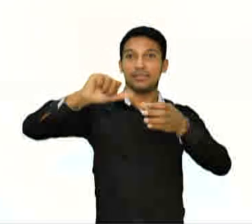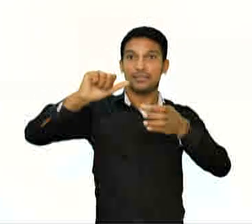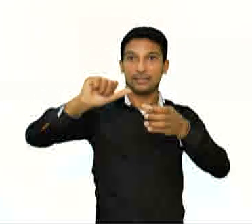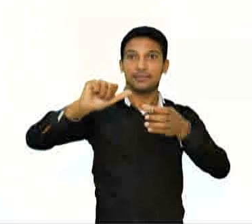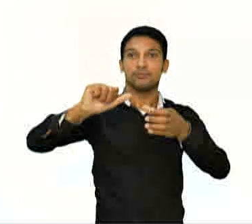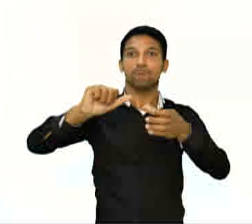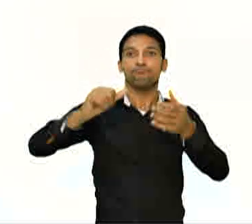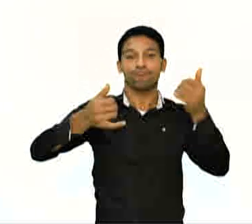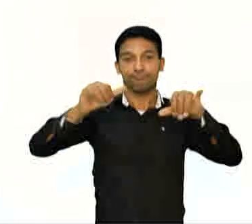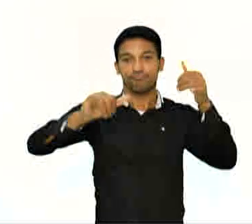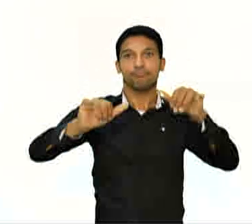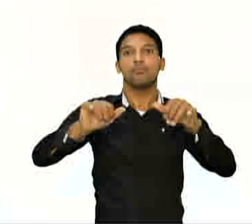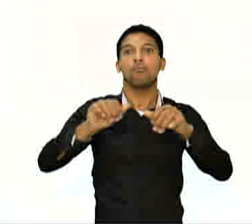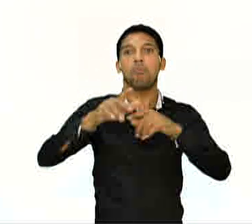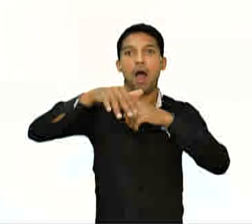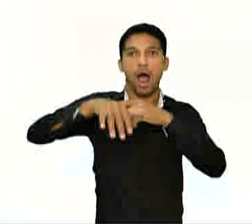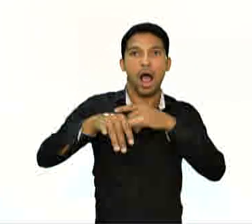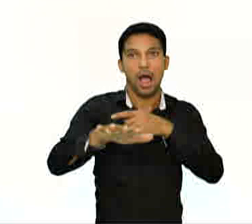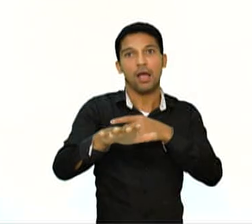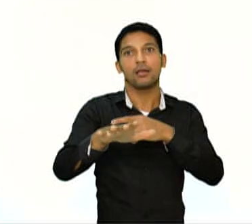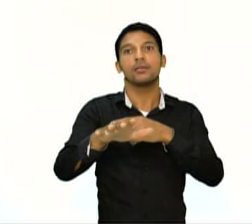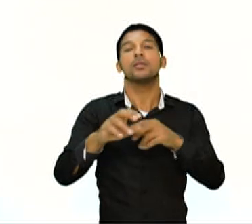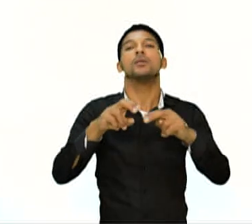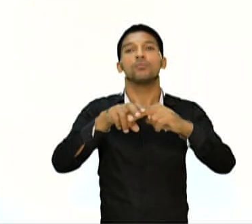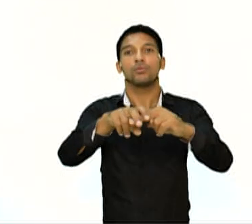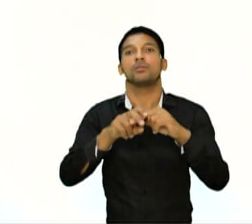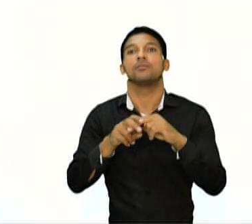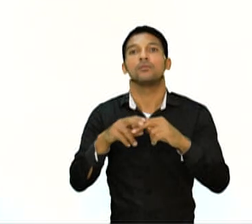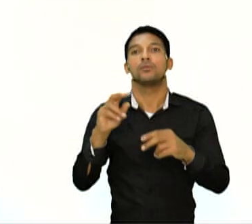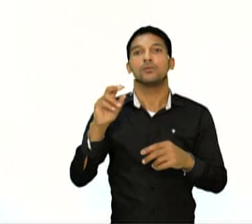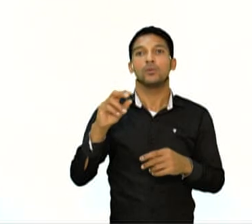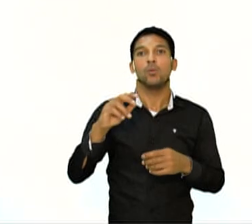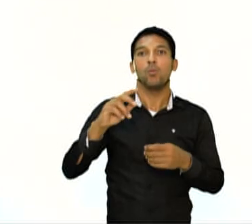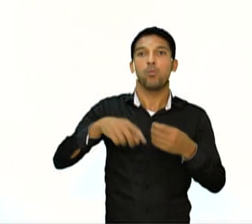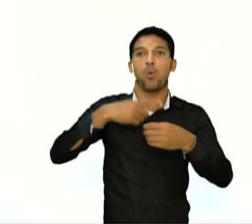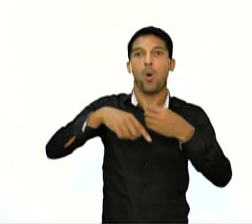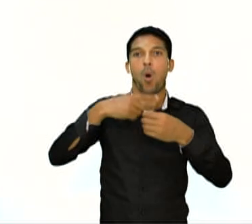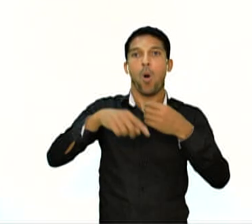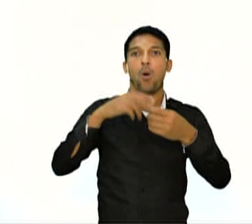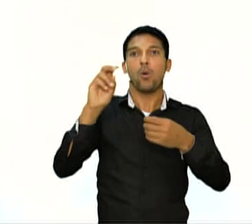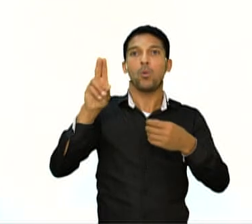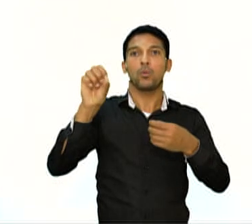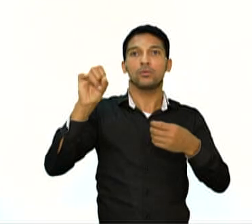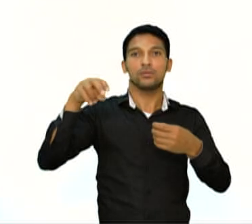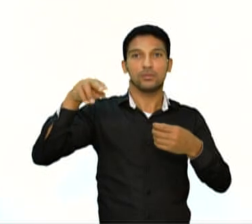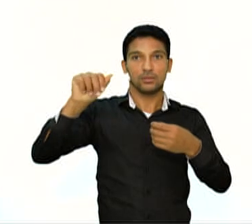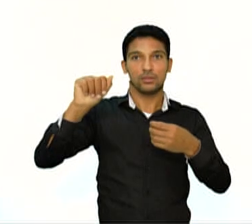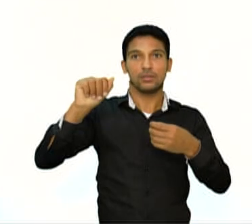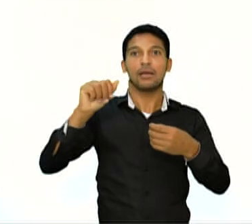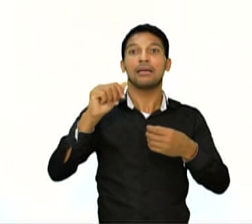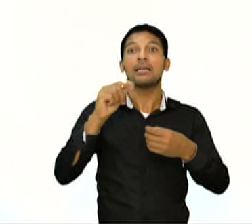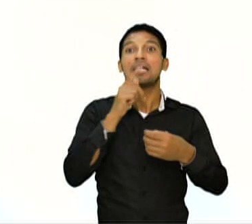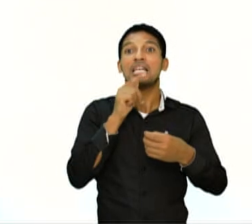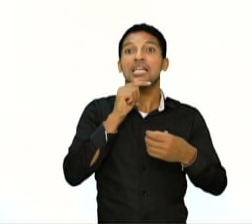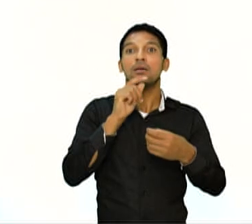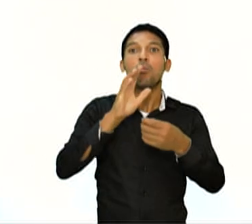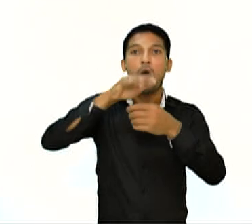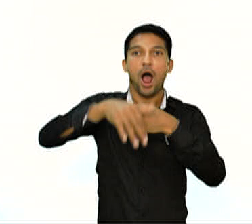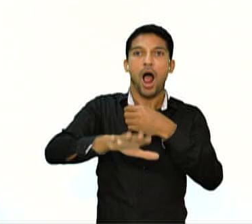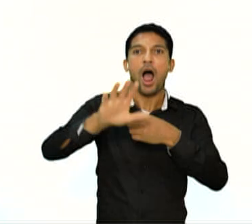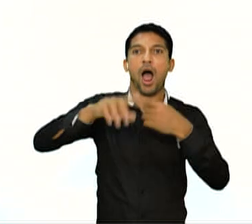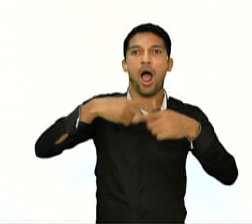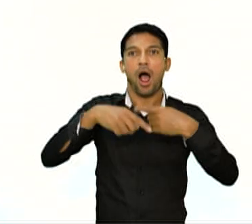gente pensa como impacto numa usina hidrelétrica. Além disso, também podemos ter problemas da